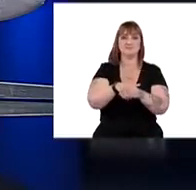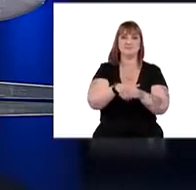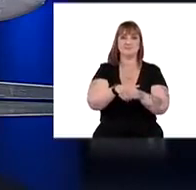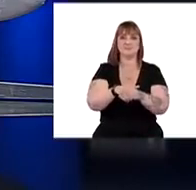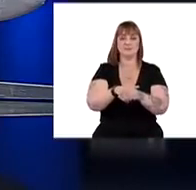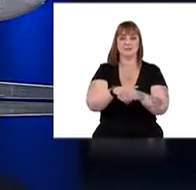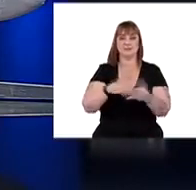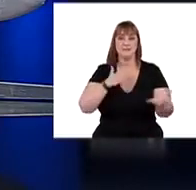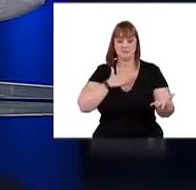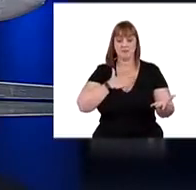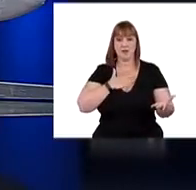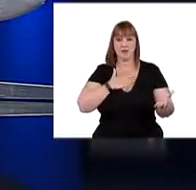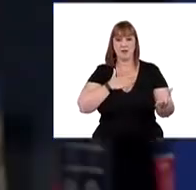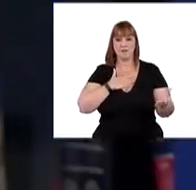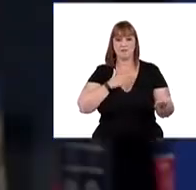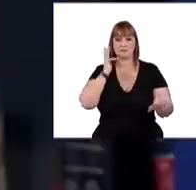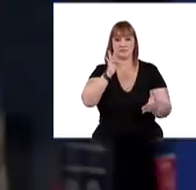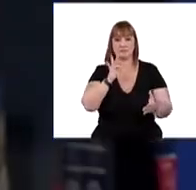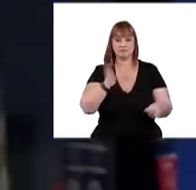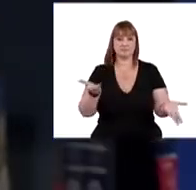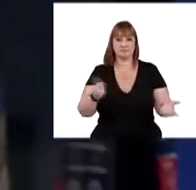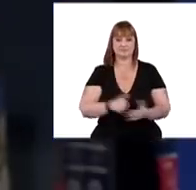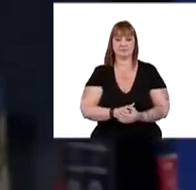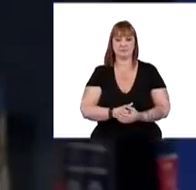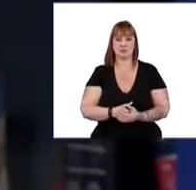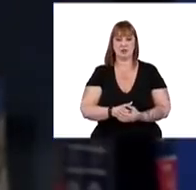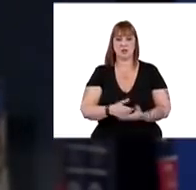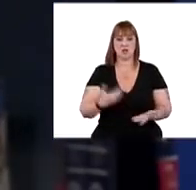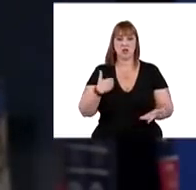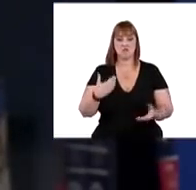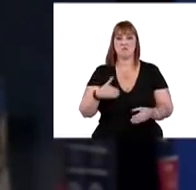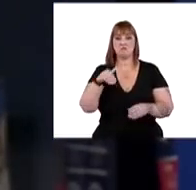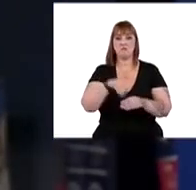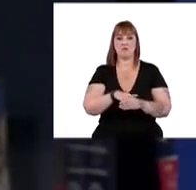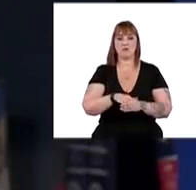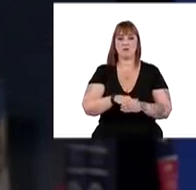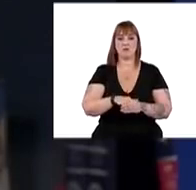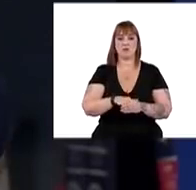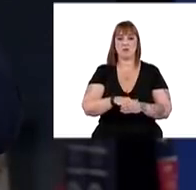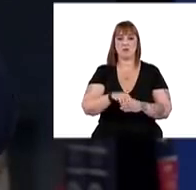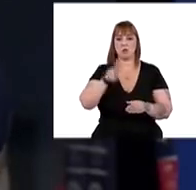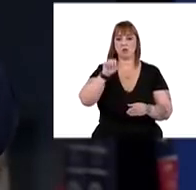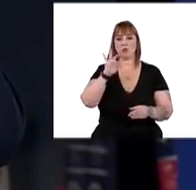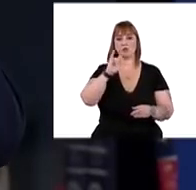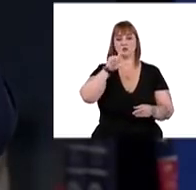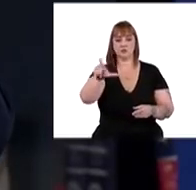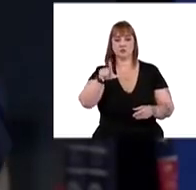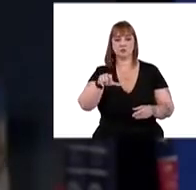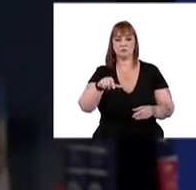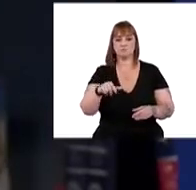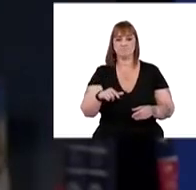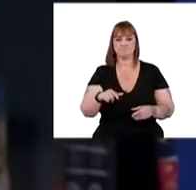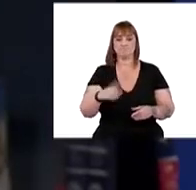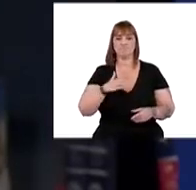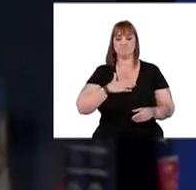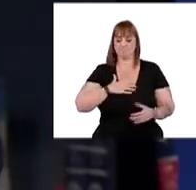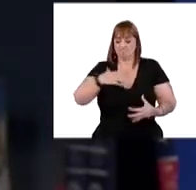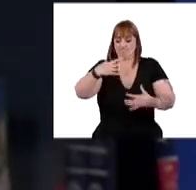o meu caminho como eleitor, eu não vou votar útil, porque o primeiro turno é para votar útil, é para votar com a expressão do